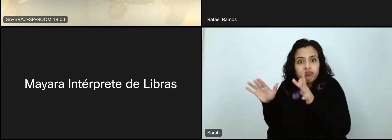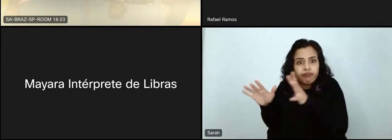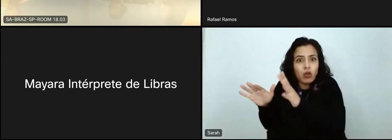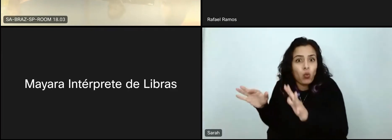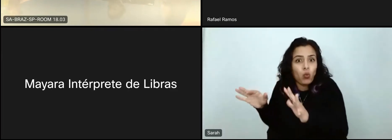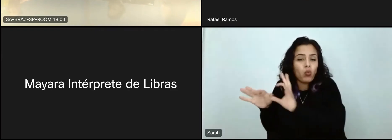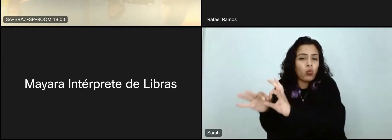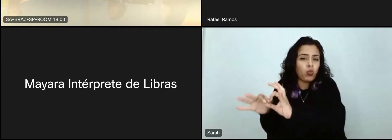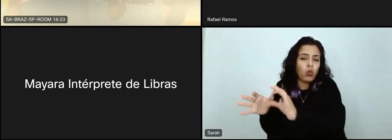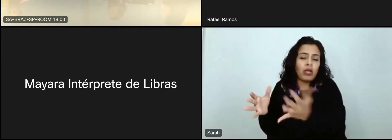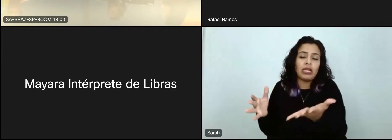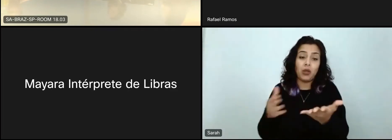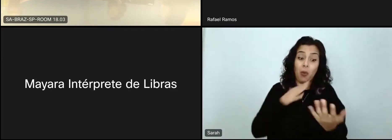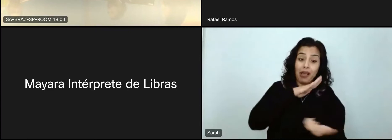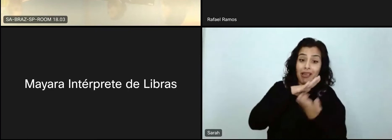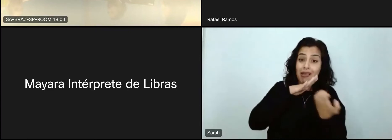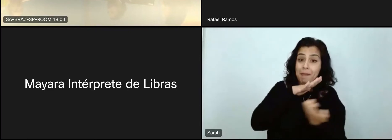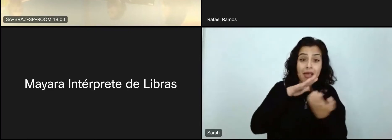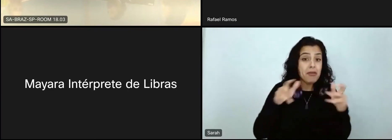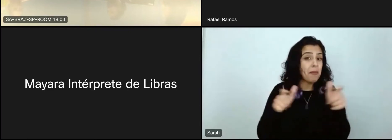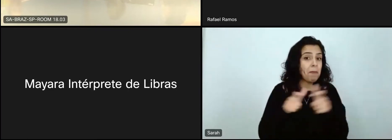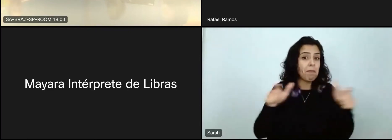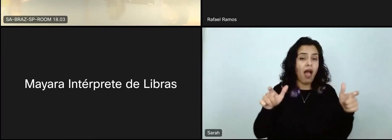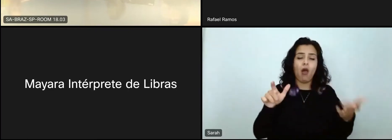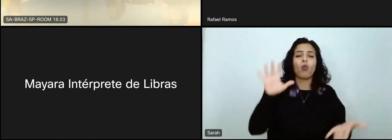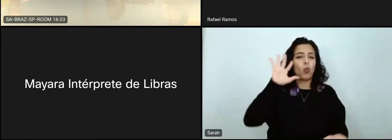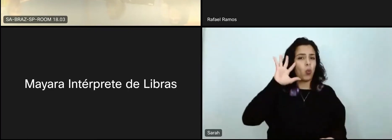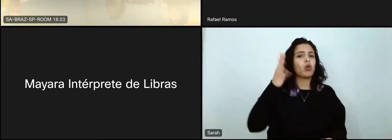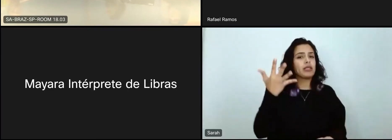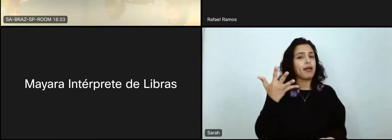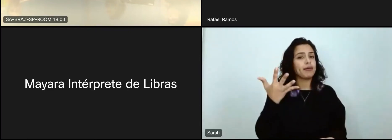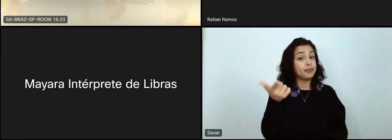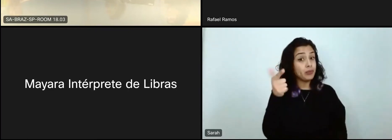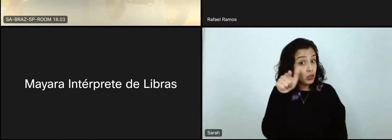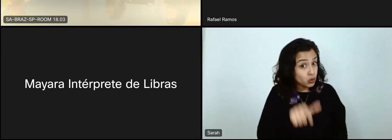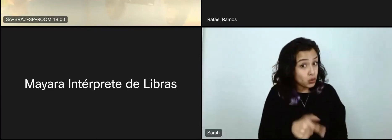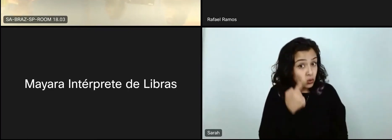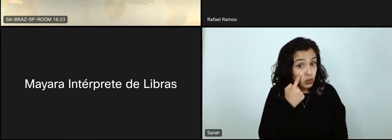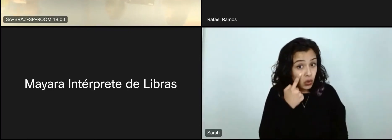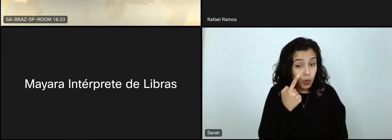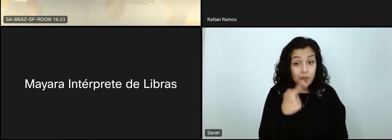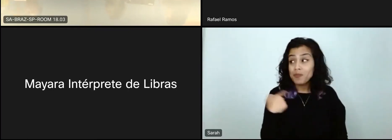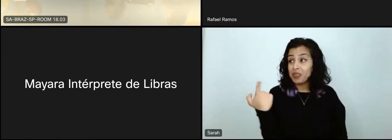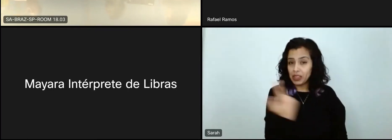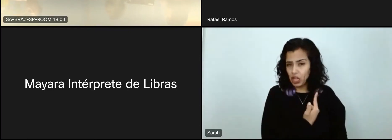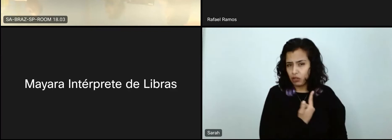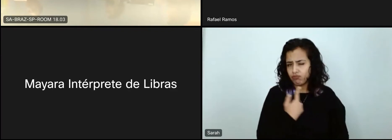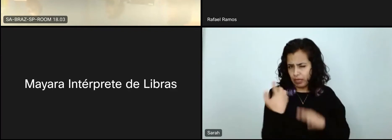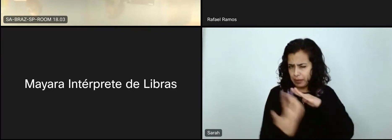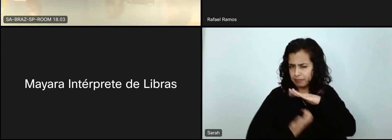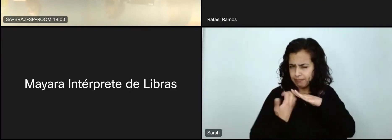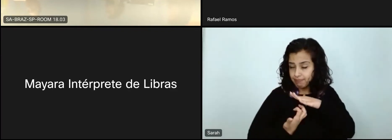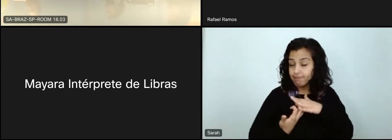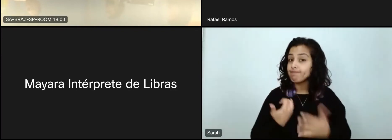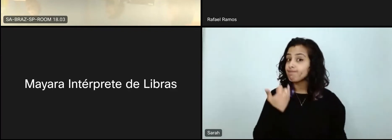isso é muito real, né? Mais uma vez, reforço quanto que nós, empresas, precisamos treinar as nossas pessoas,